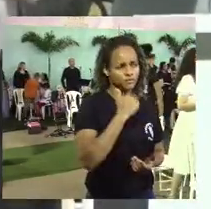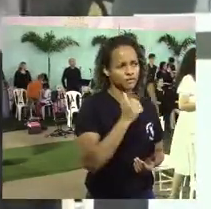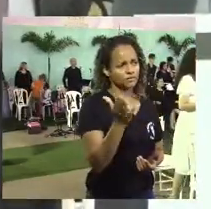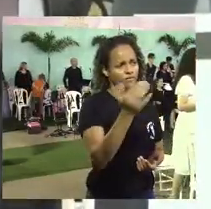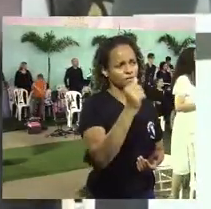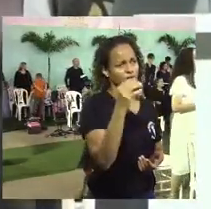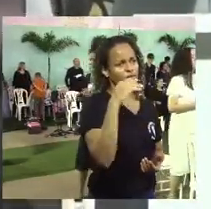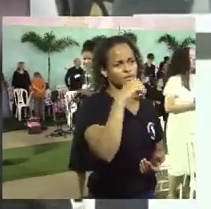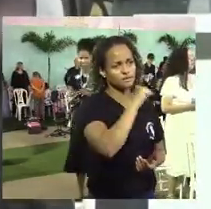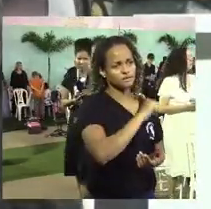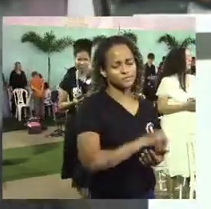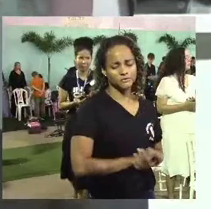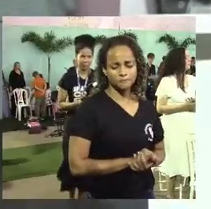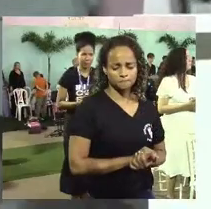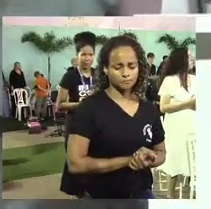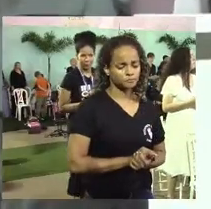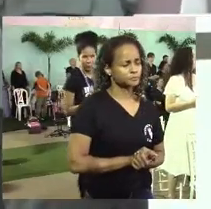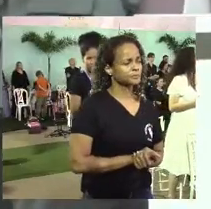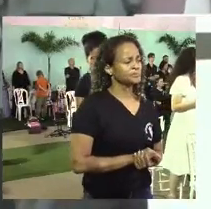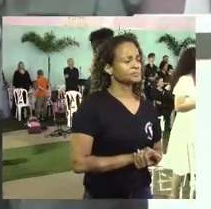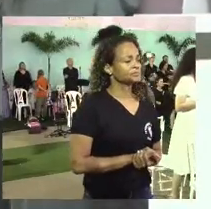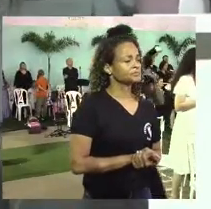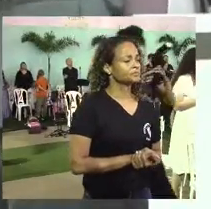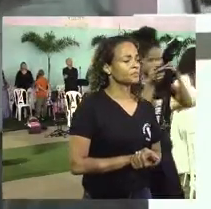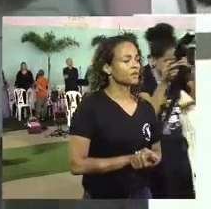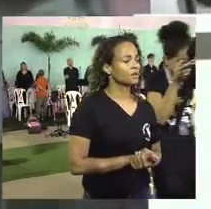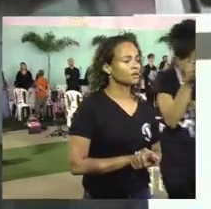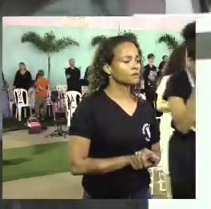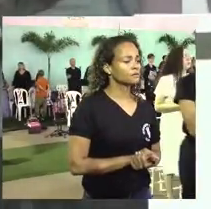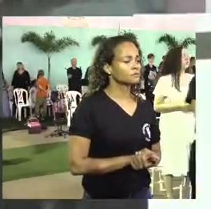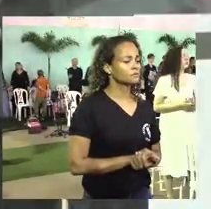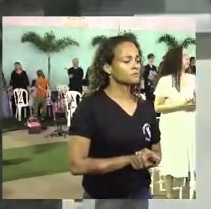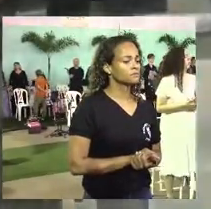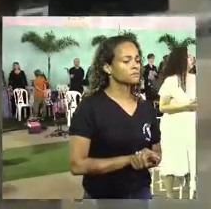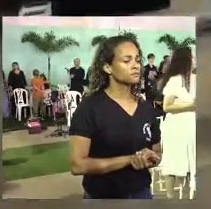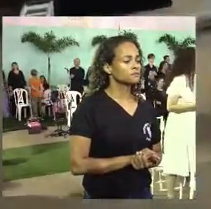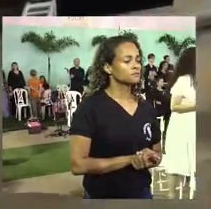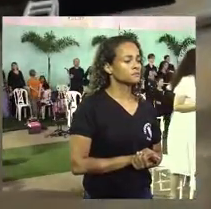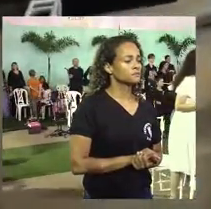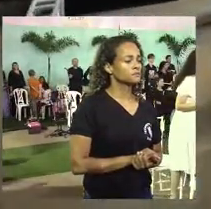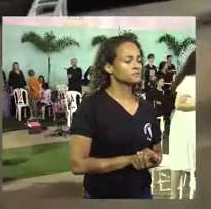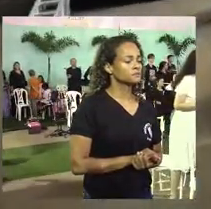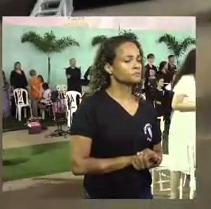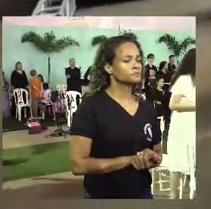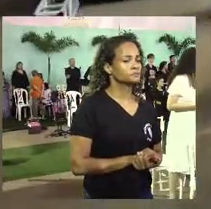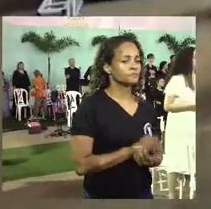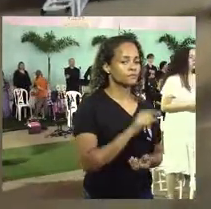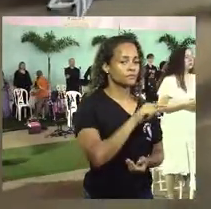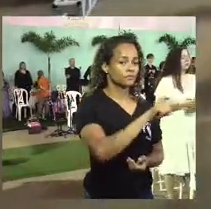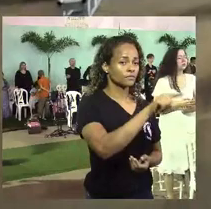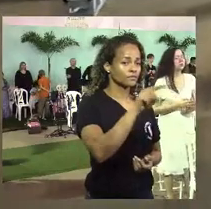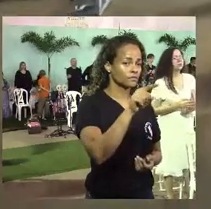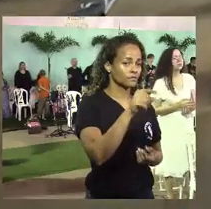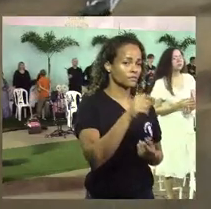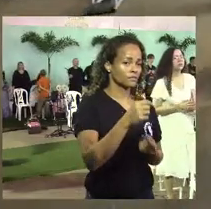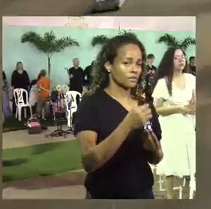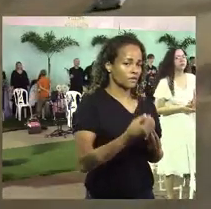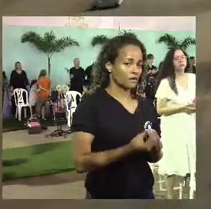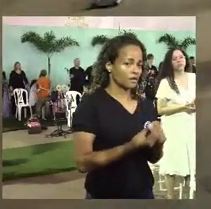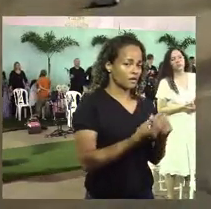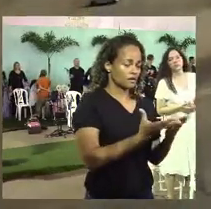solta as almas Satanás salta em nome de Jesus você está entregando a vida para Jesus aí pela